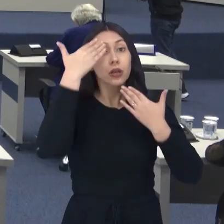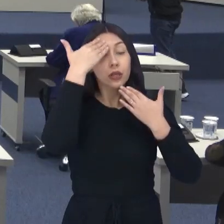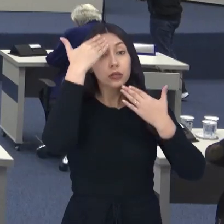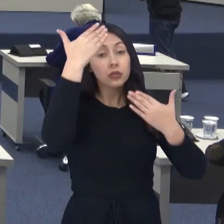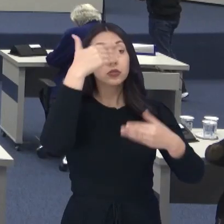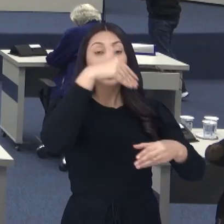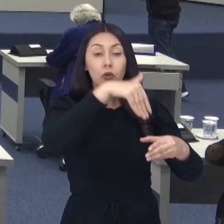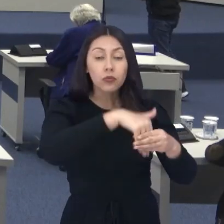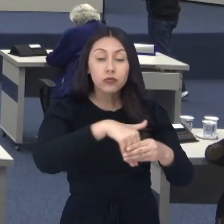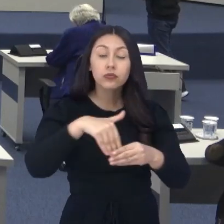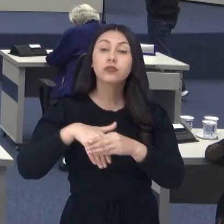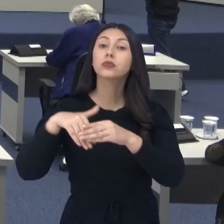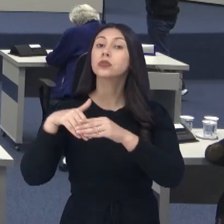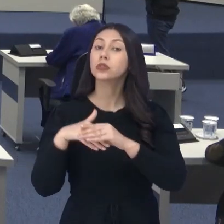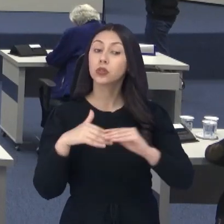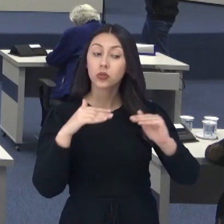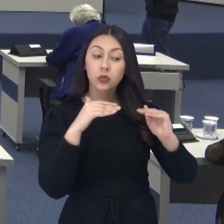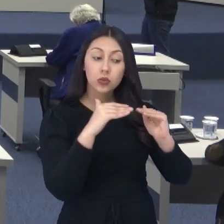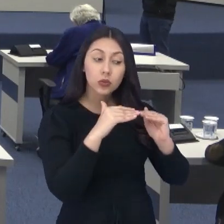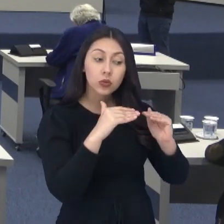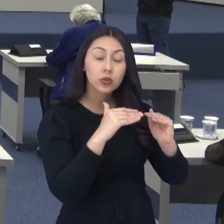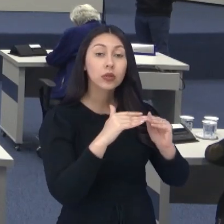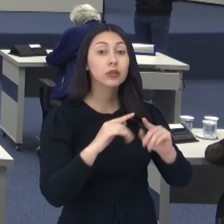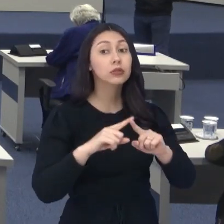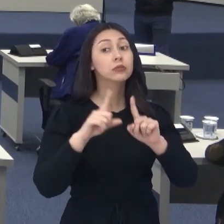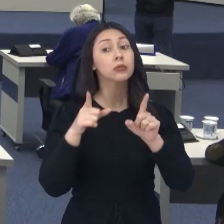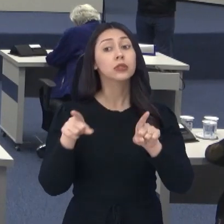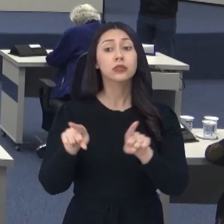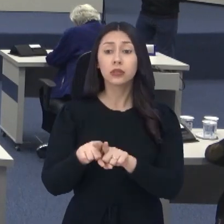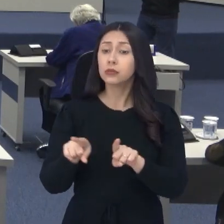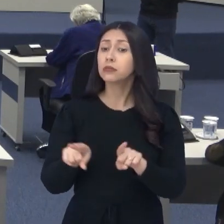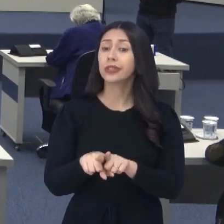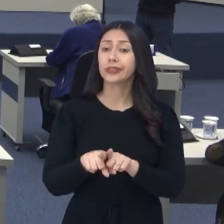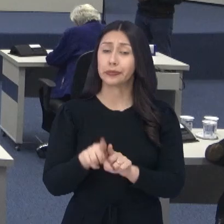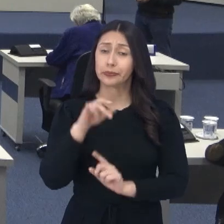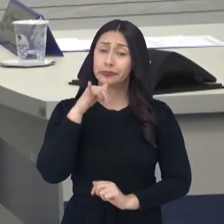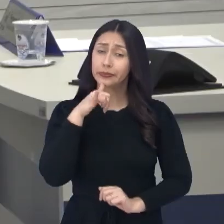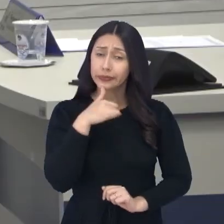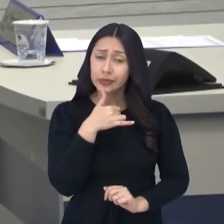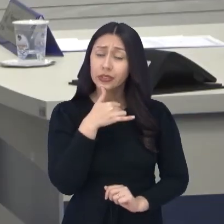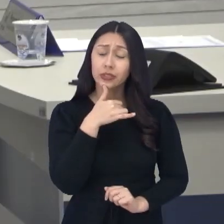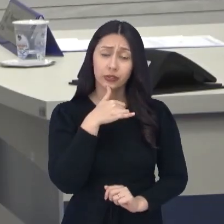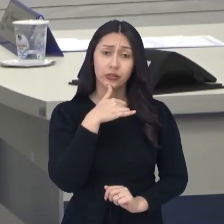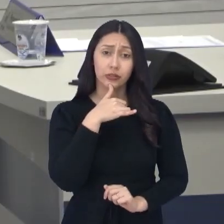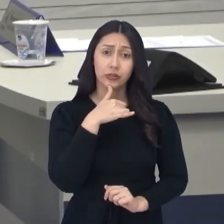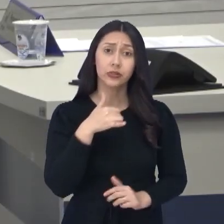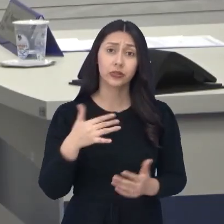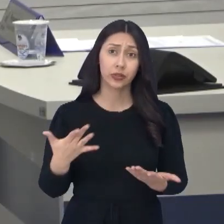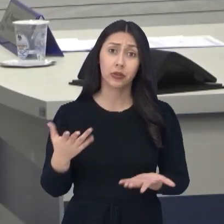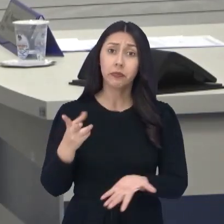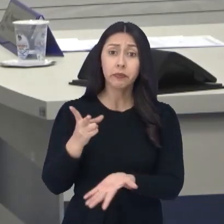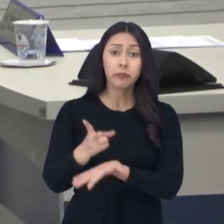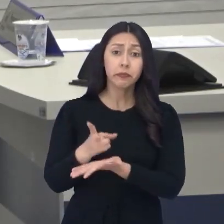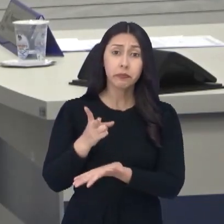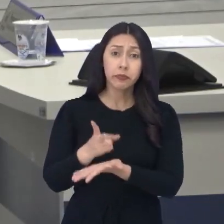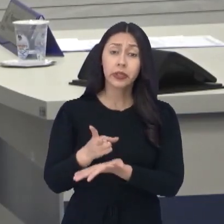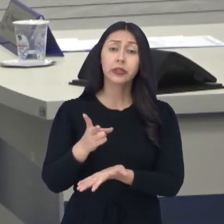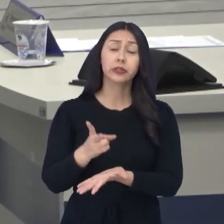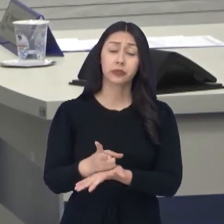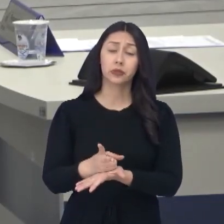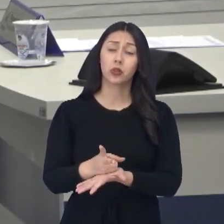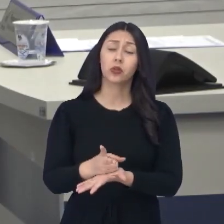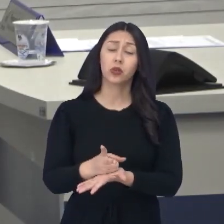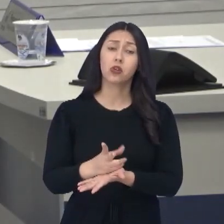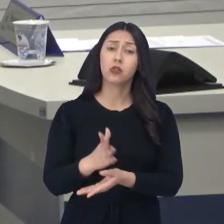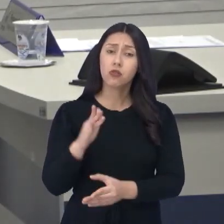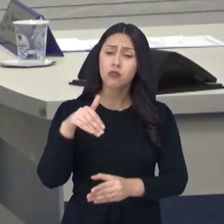votação favorável ao mérito do processo, mas também, né, lamentar que, apesar da gente, por vezes,